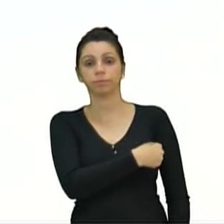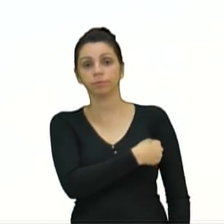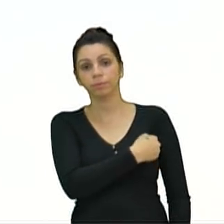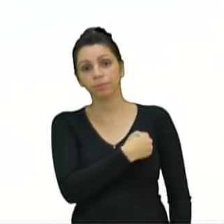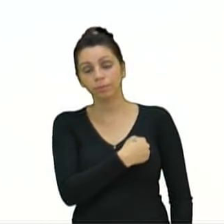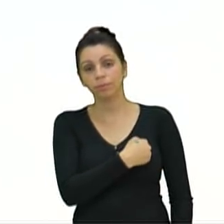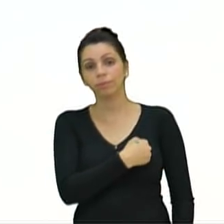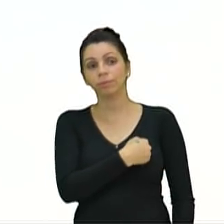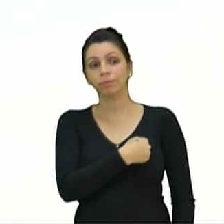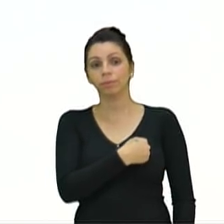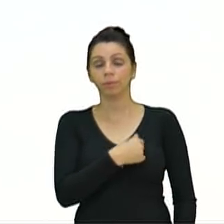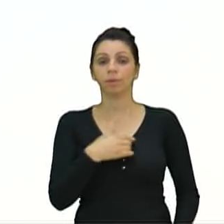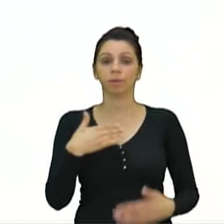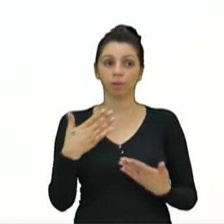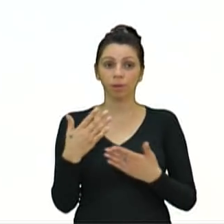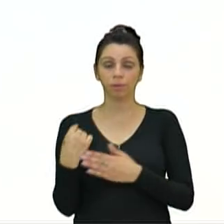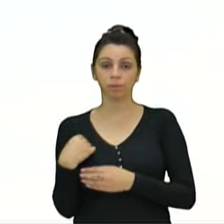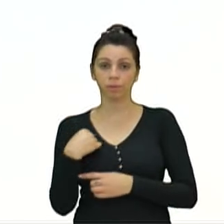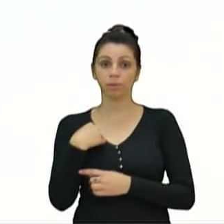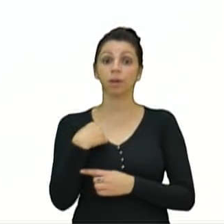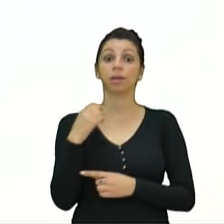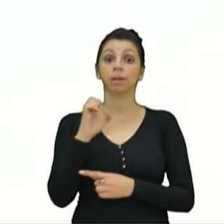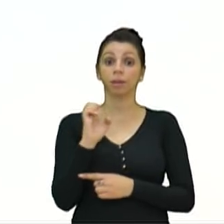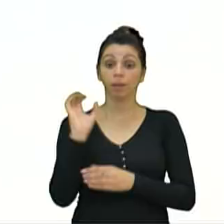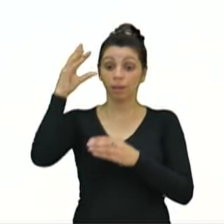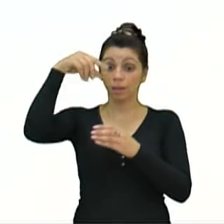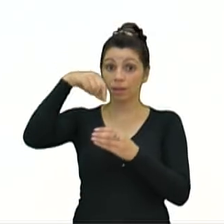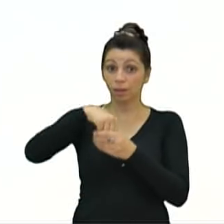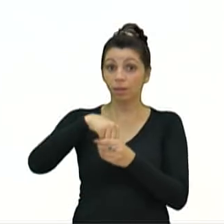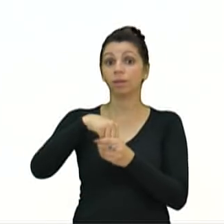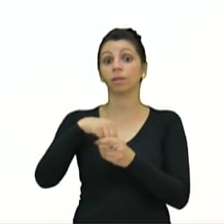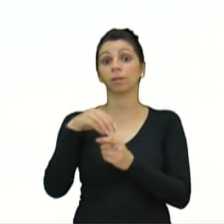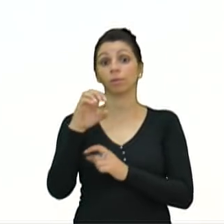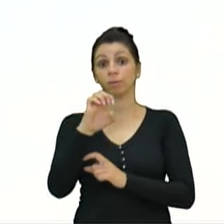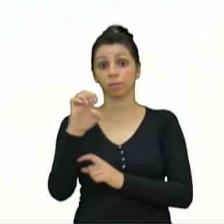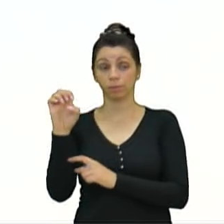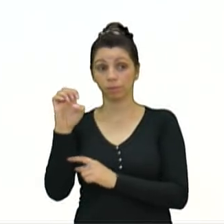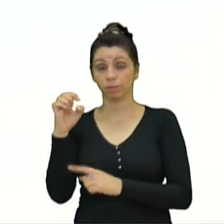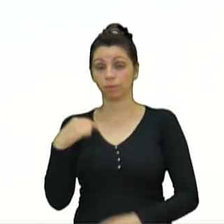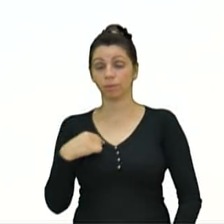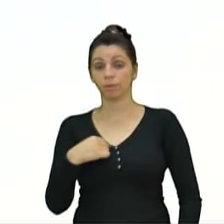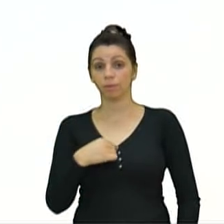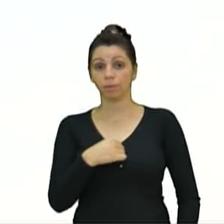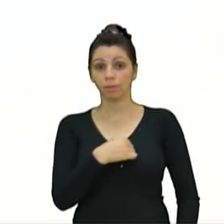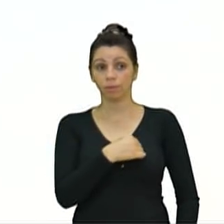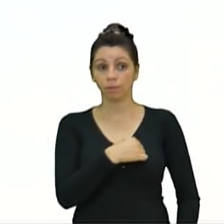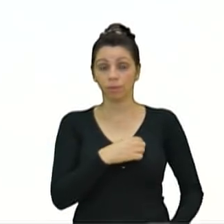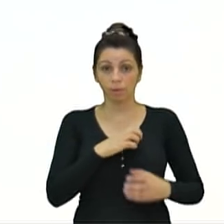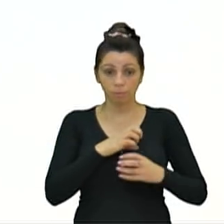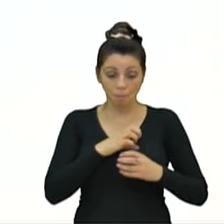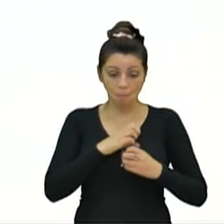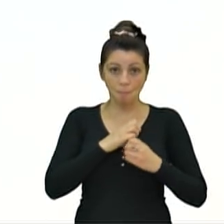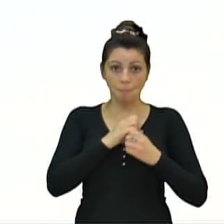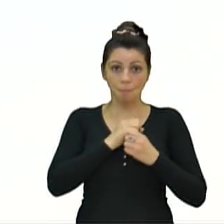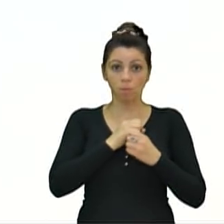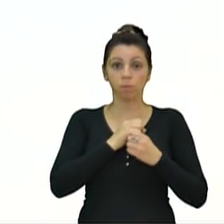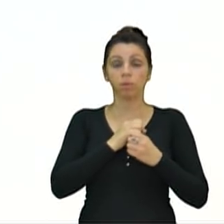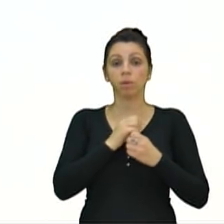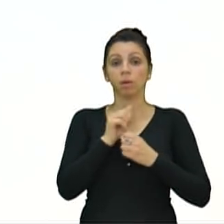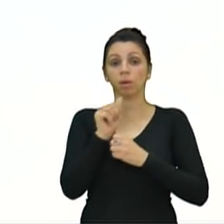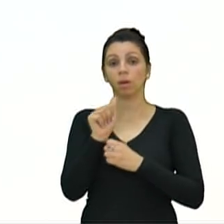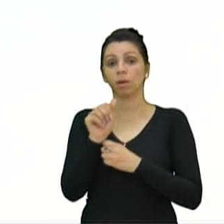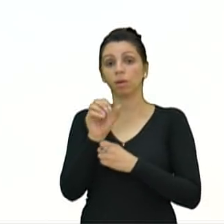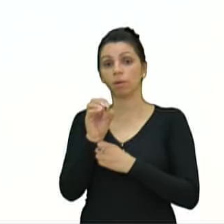ventrículo esquerdo, tá? Então, ele entra no lado esquerdo do coração. Ele vai ser impulsionado pela artéria aorta, que é